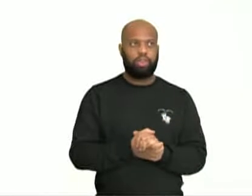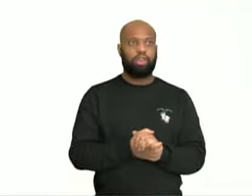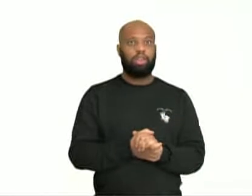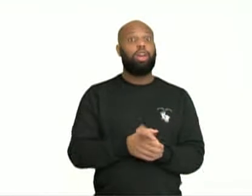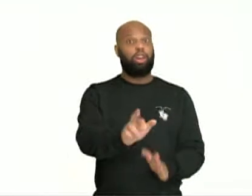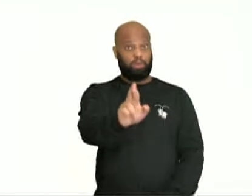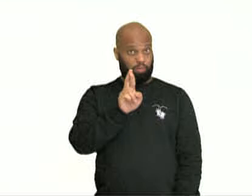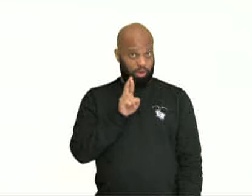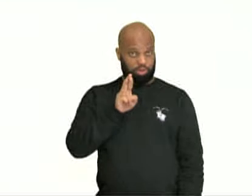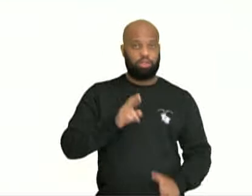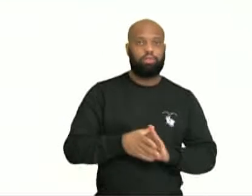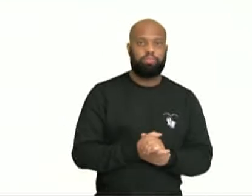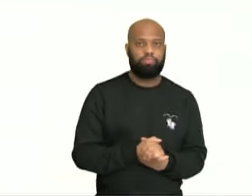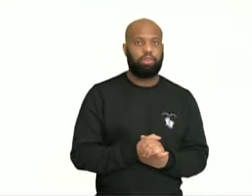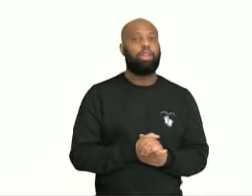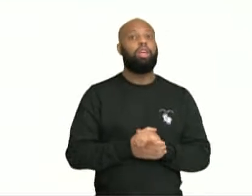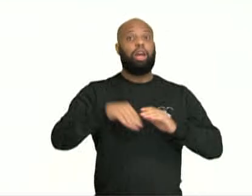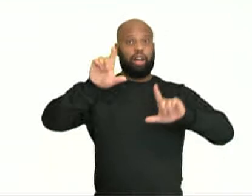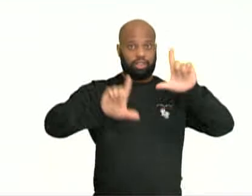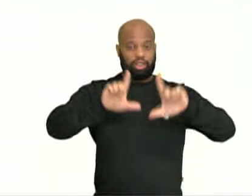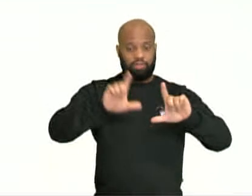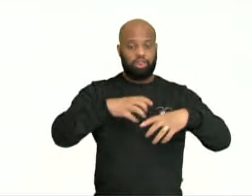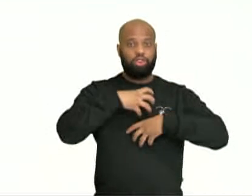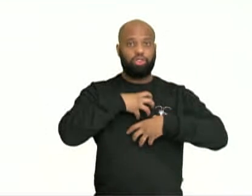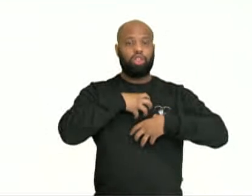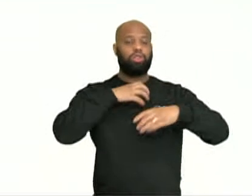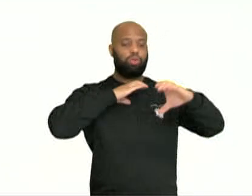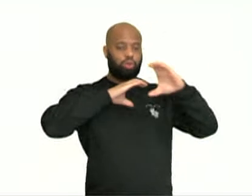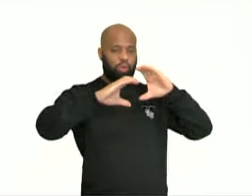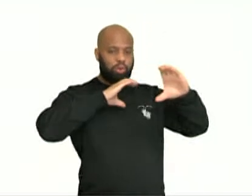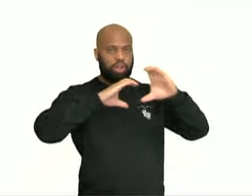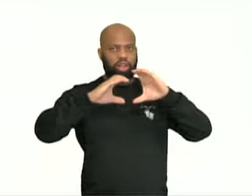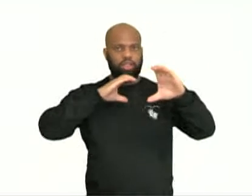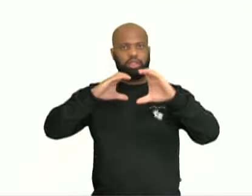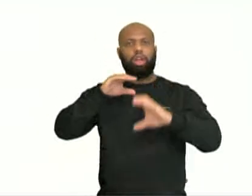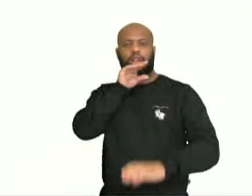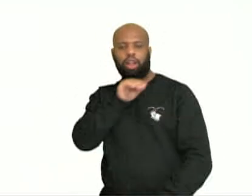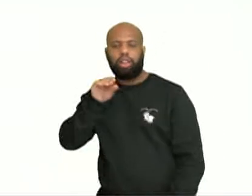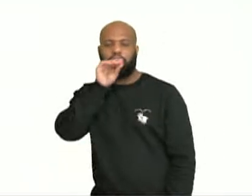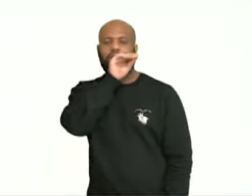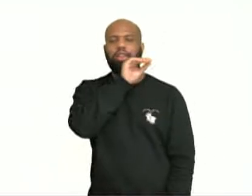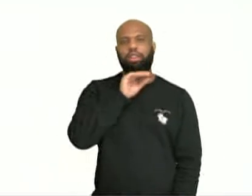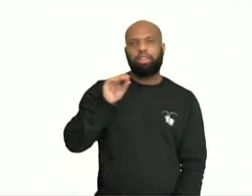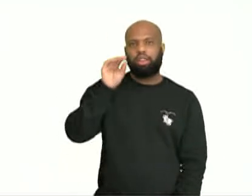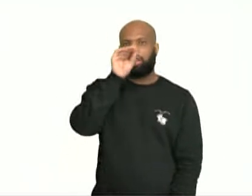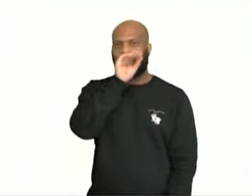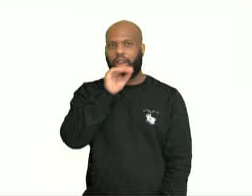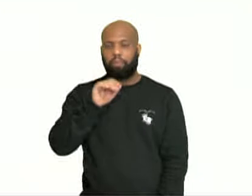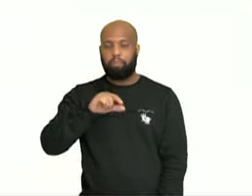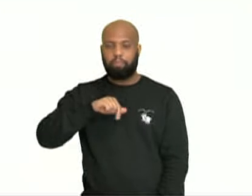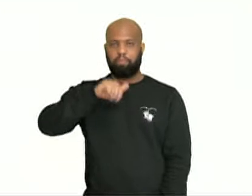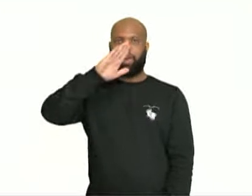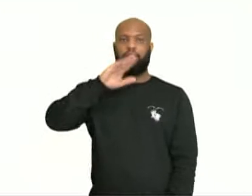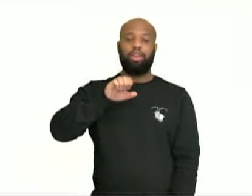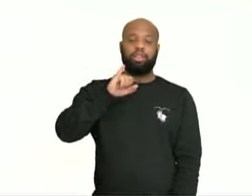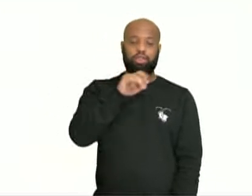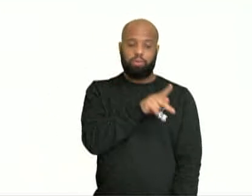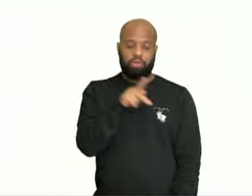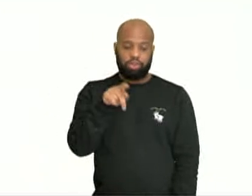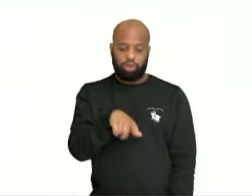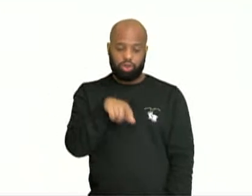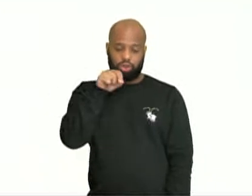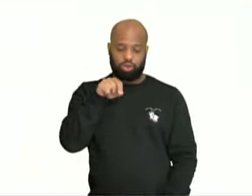Suassuna responde, a TV é um meio de comunicação no qual a oralidade predomina. Se o professor escolhe